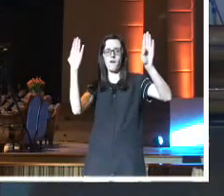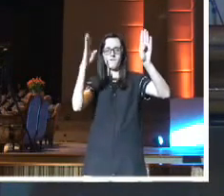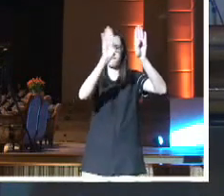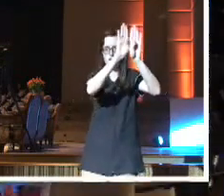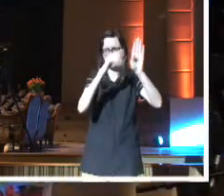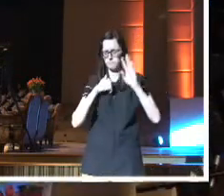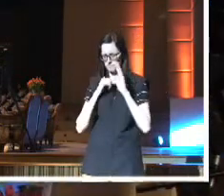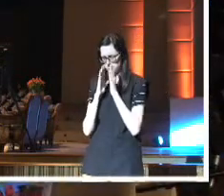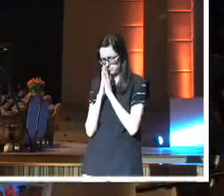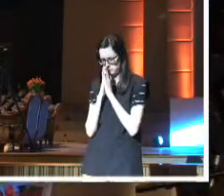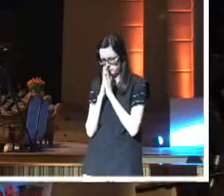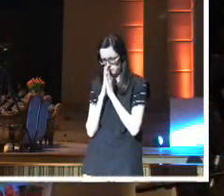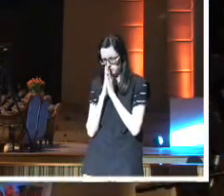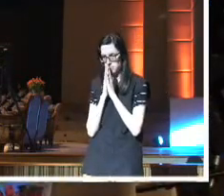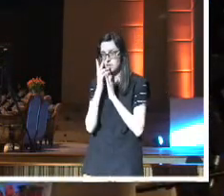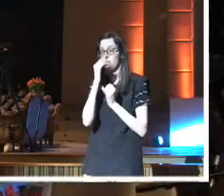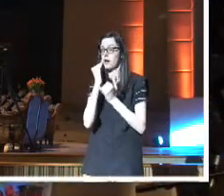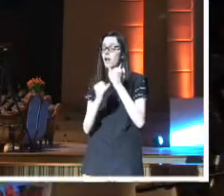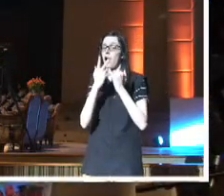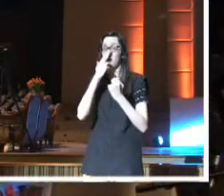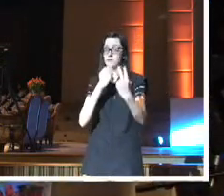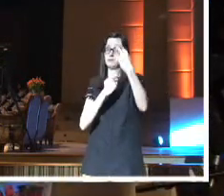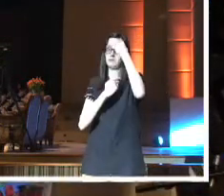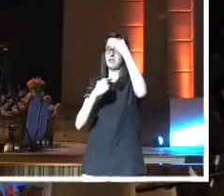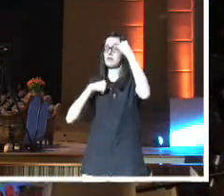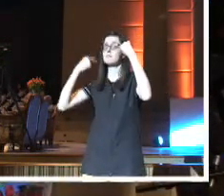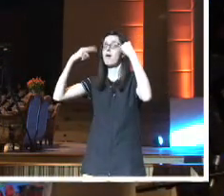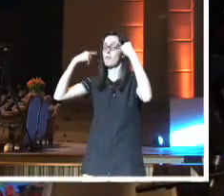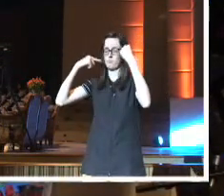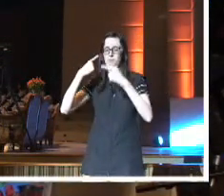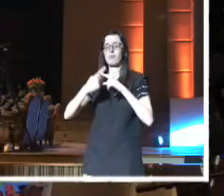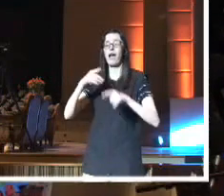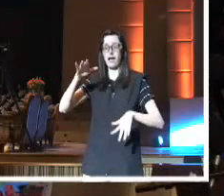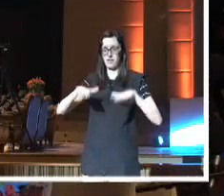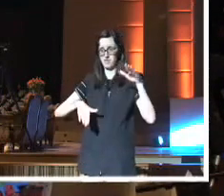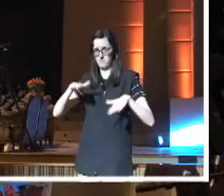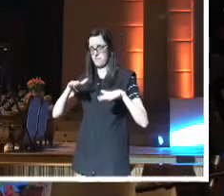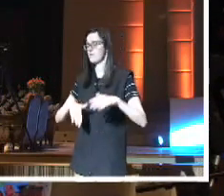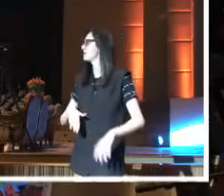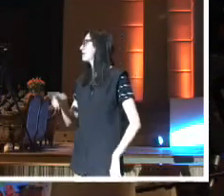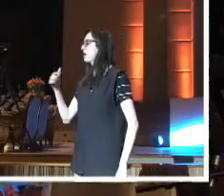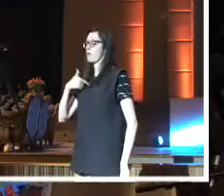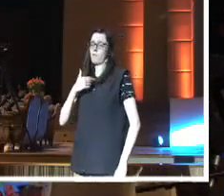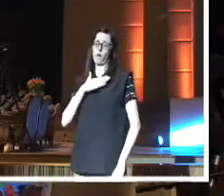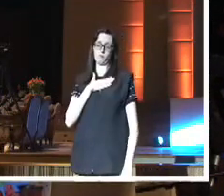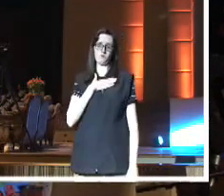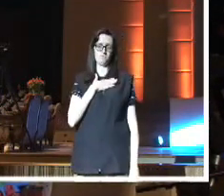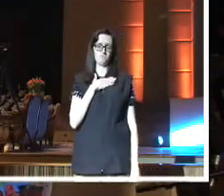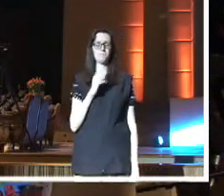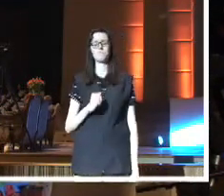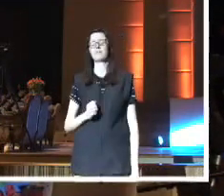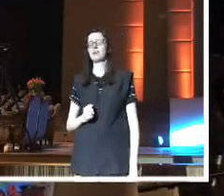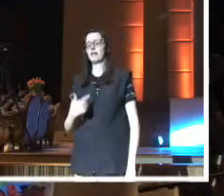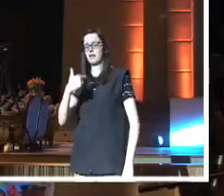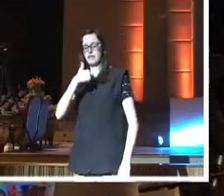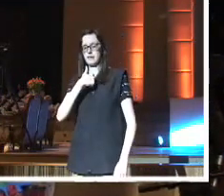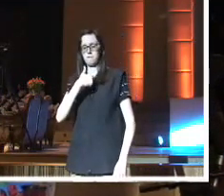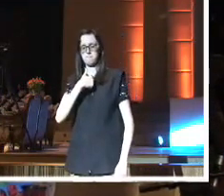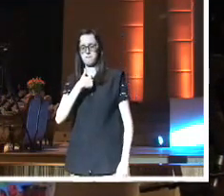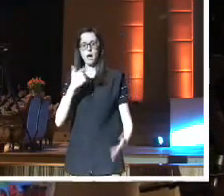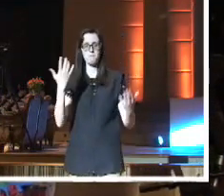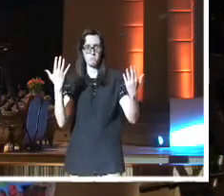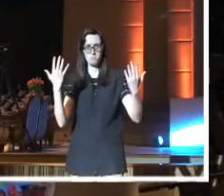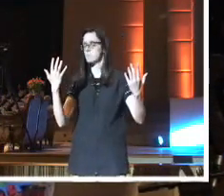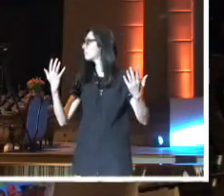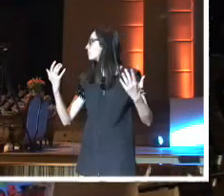orar, você vai me achar um maluco, não é? Porque de vez em quando eu gosto de fazer isso. Eu gosto de levantar a minha mão para o